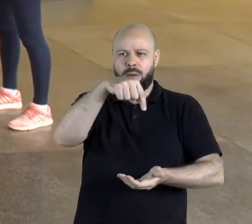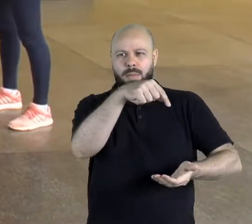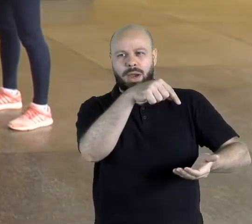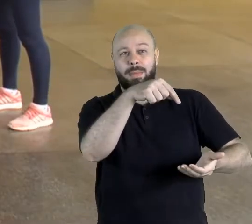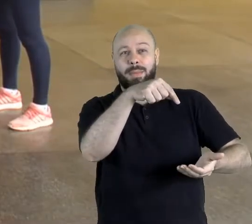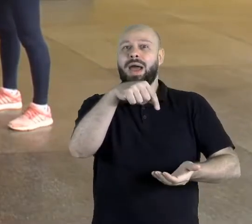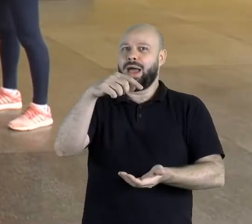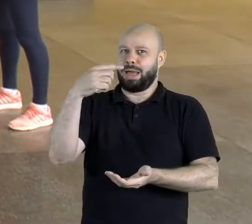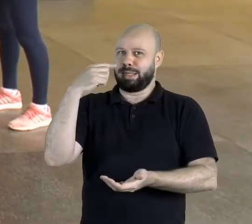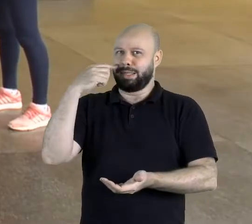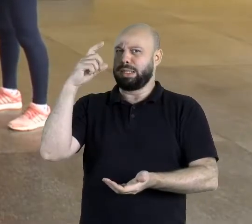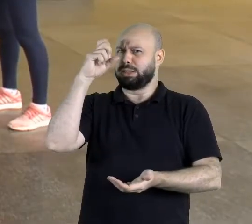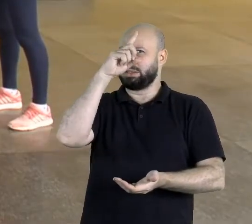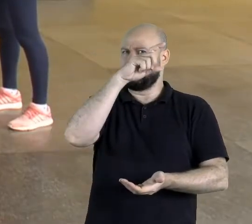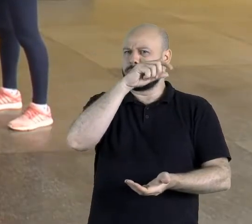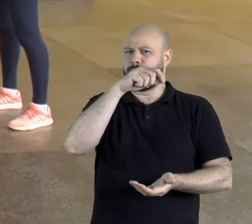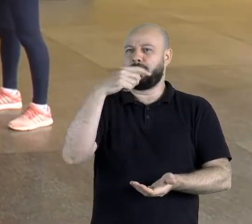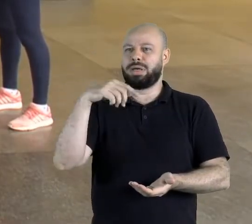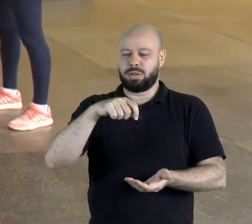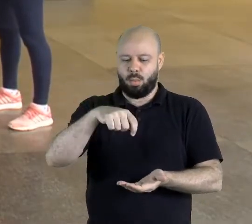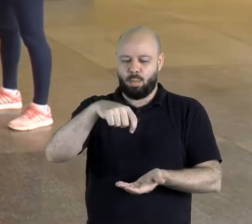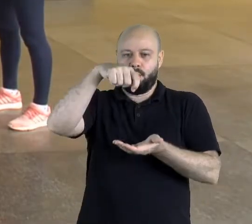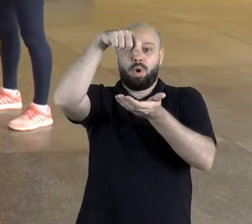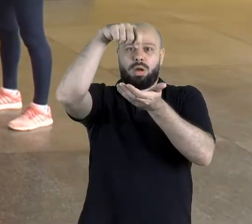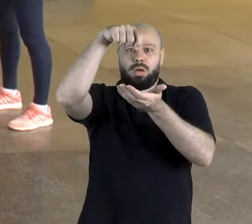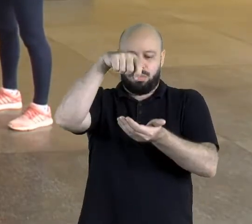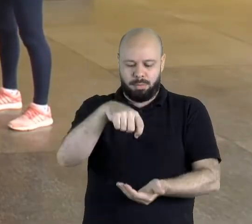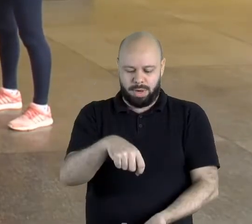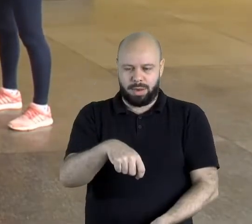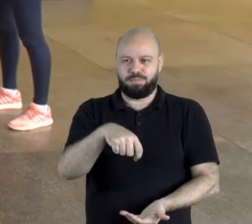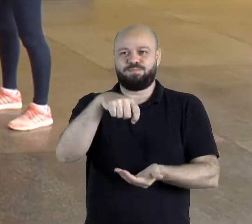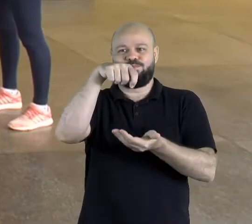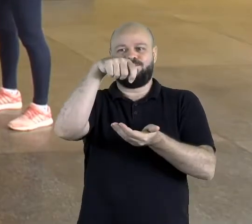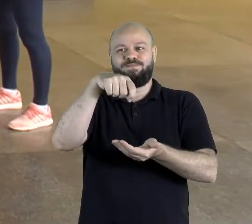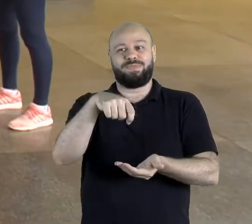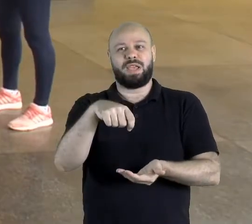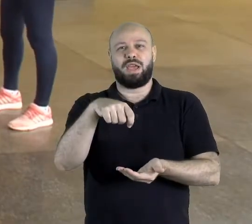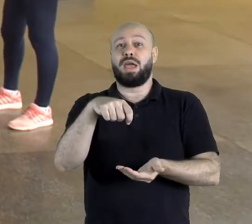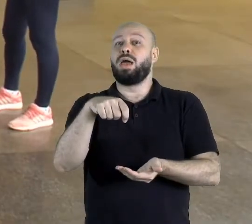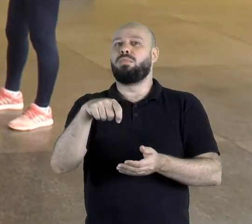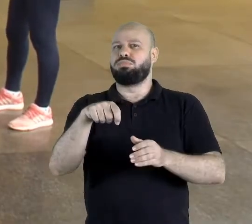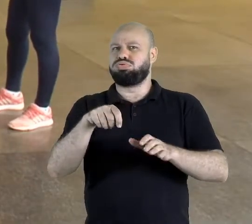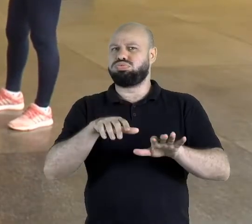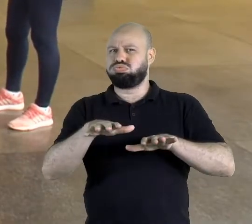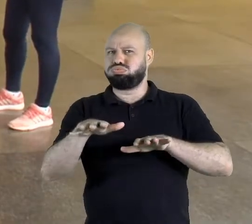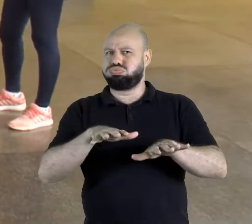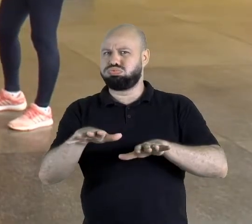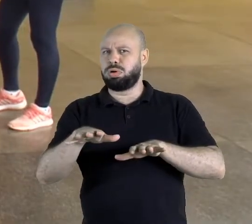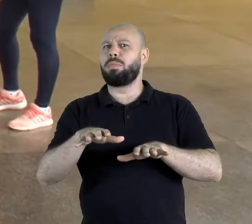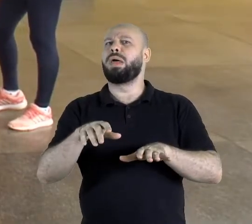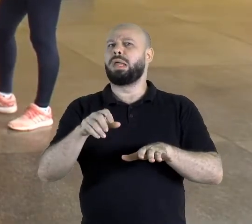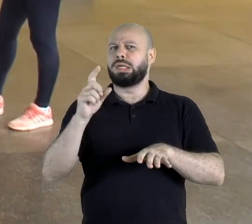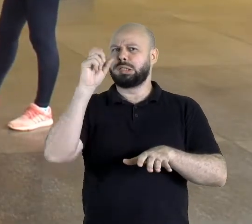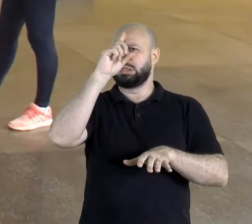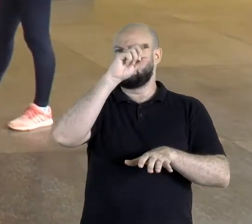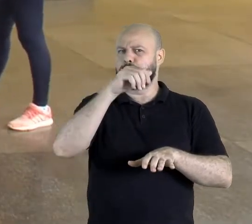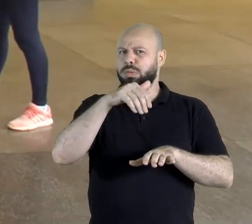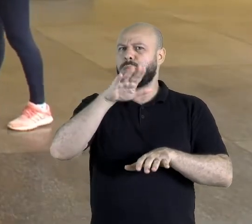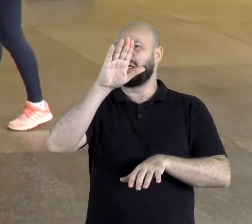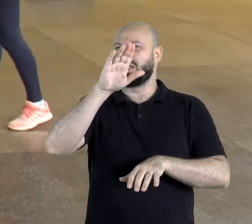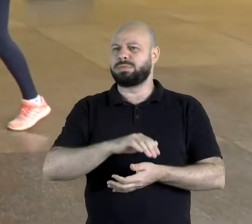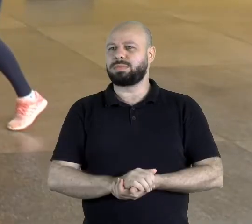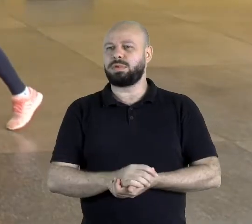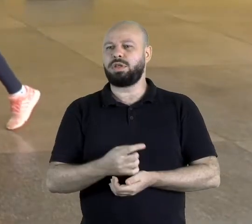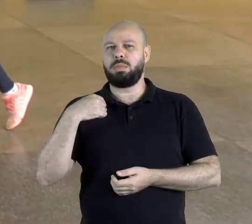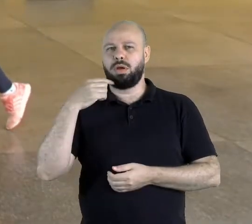dificultando também a altura dele. Cada movimento vai estar dificultando mais ainda o nosso arremesso. Eu delimitei